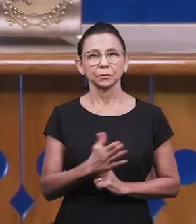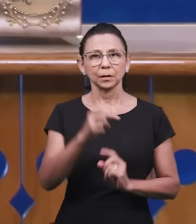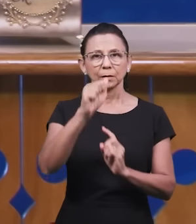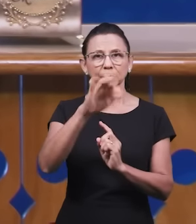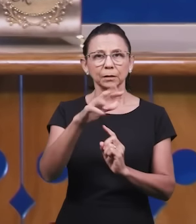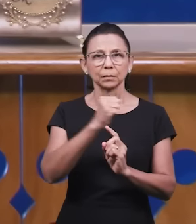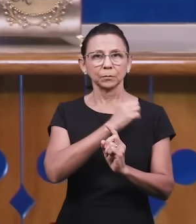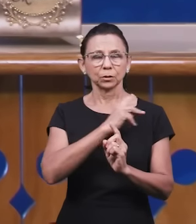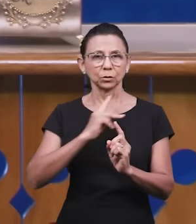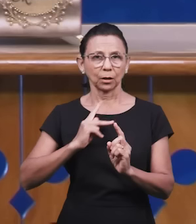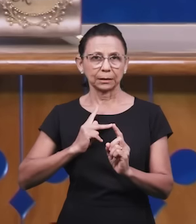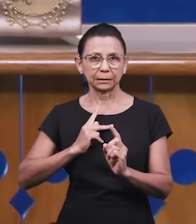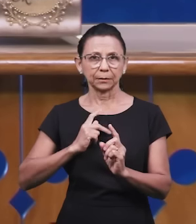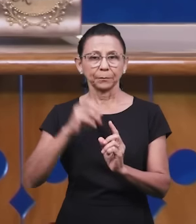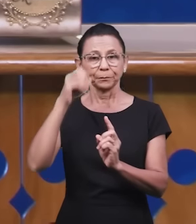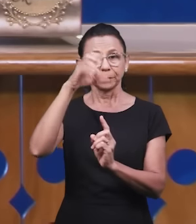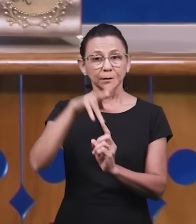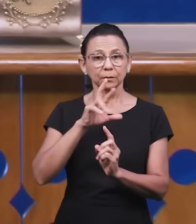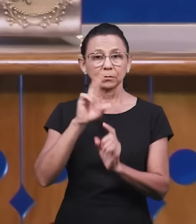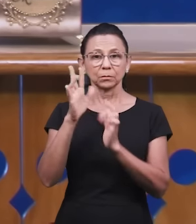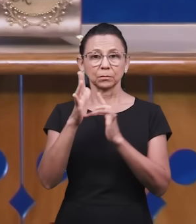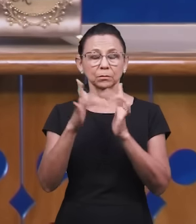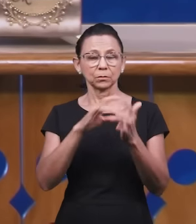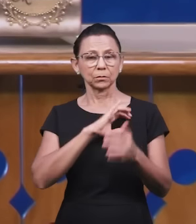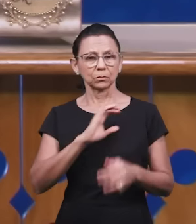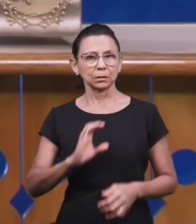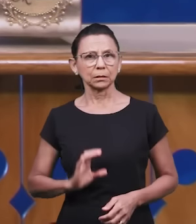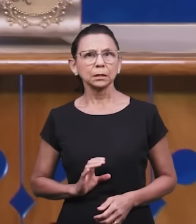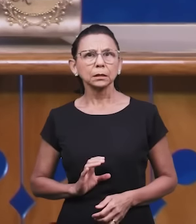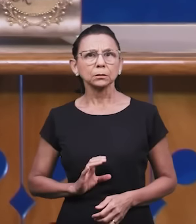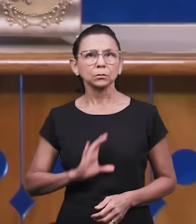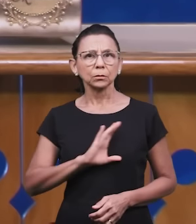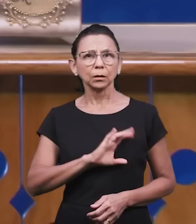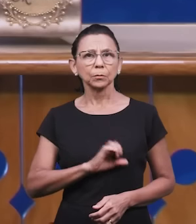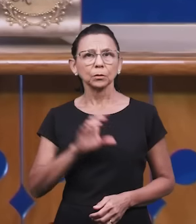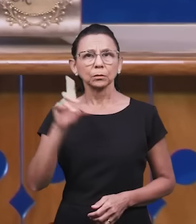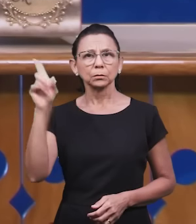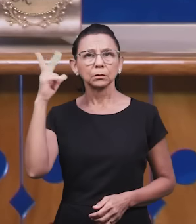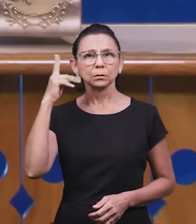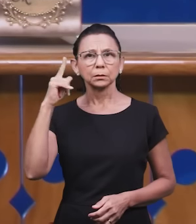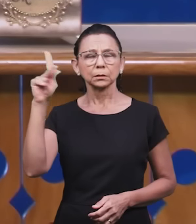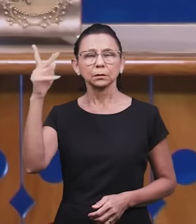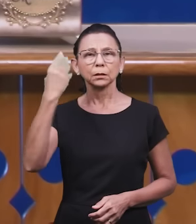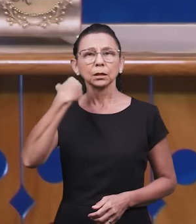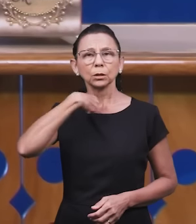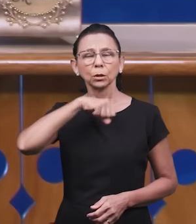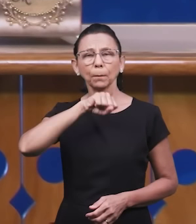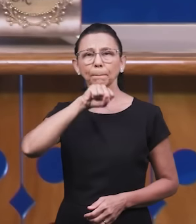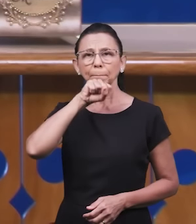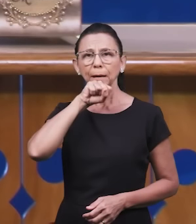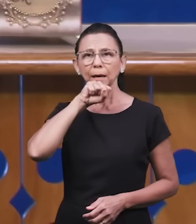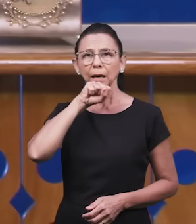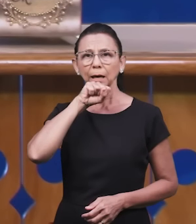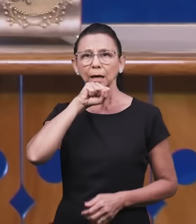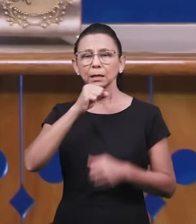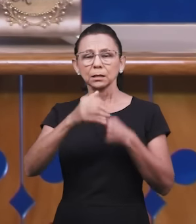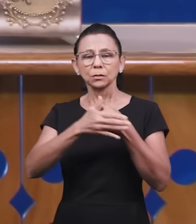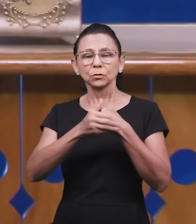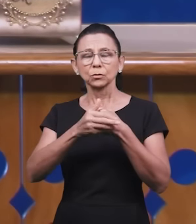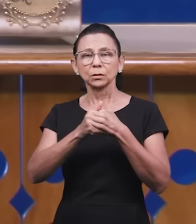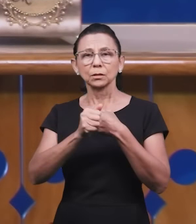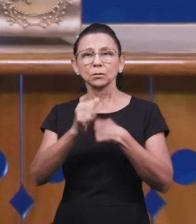E dizemos ainda que a graça de nosso Senhor e Salvador Jesus Cristo, o amor de Deus, nosso eterno Pai, e as doces e